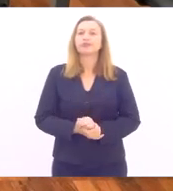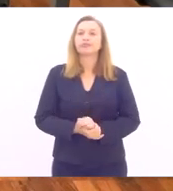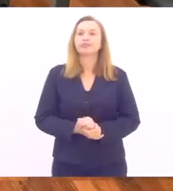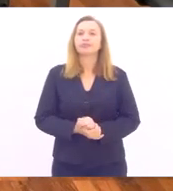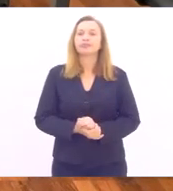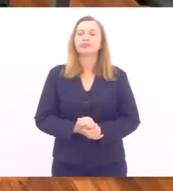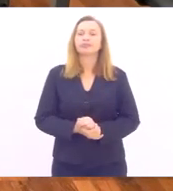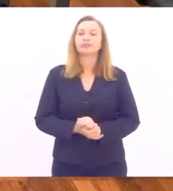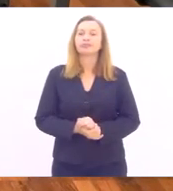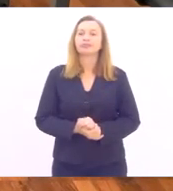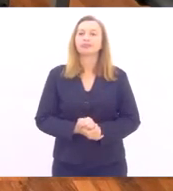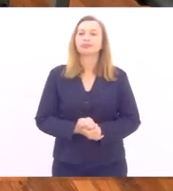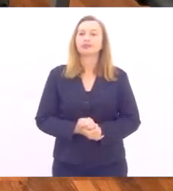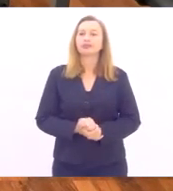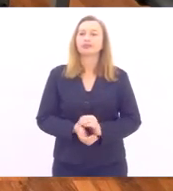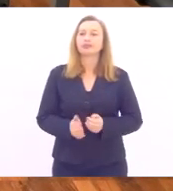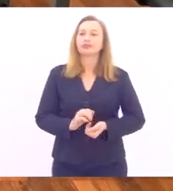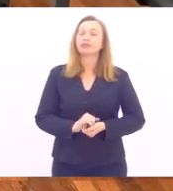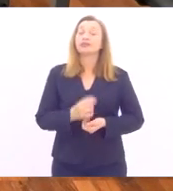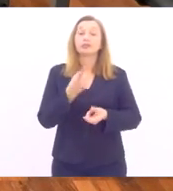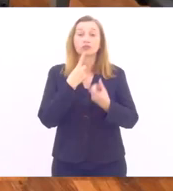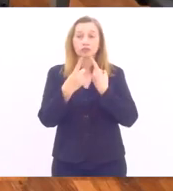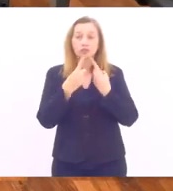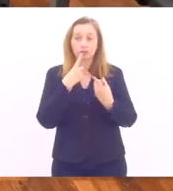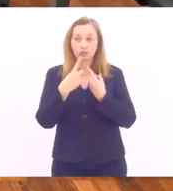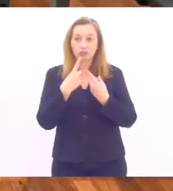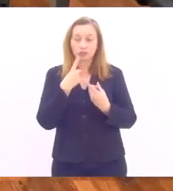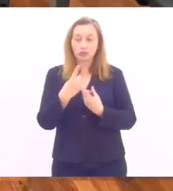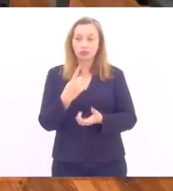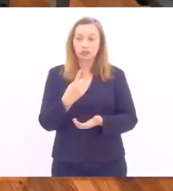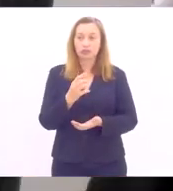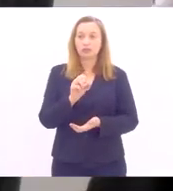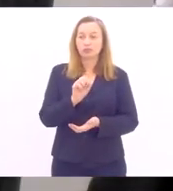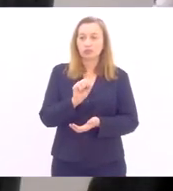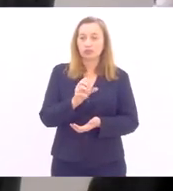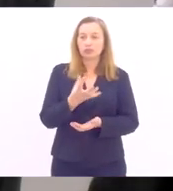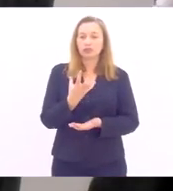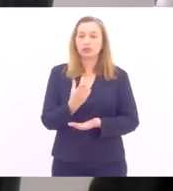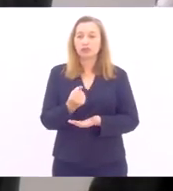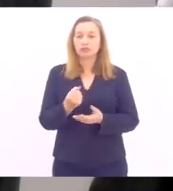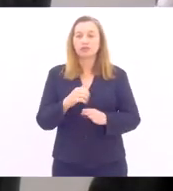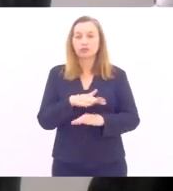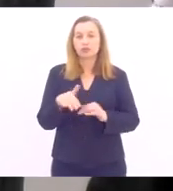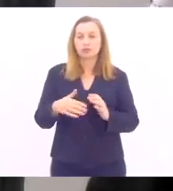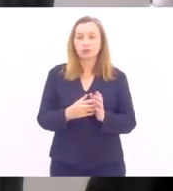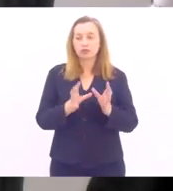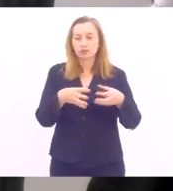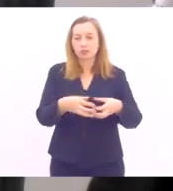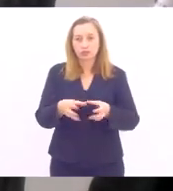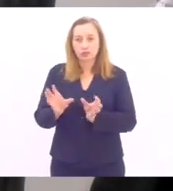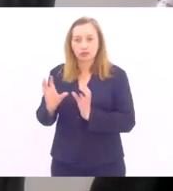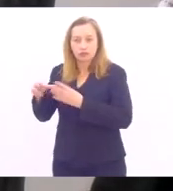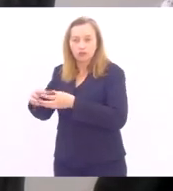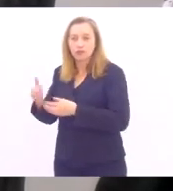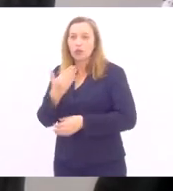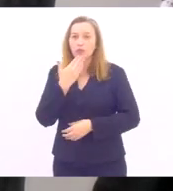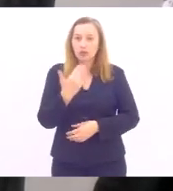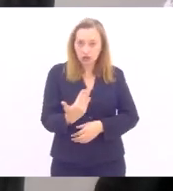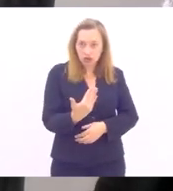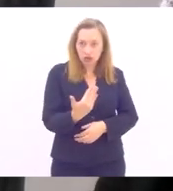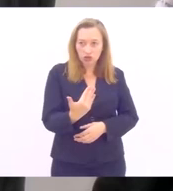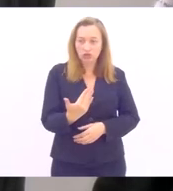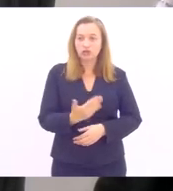na sessão que ele entrou em discussão e teve o parecer favorável de todas as comissões. Então, eu pedi